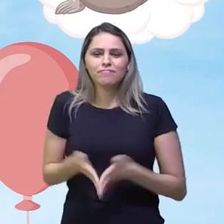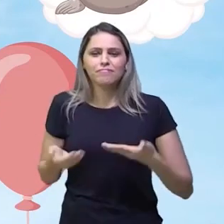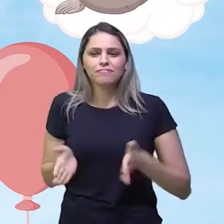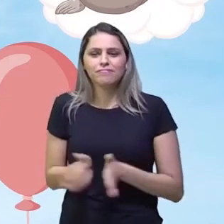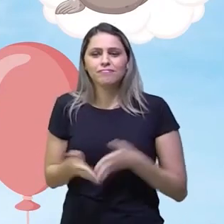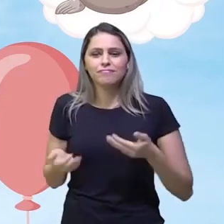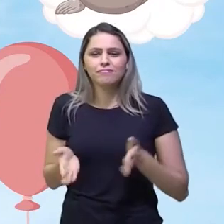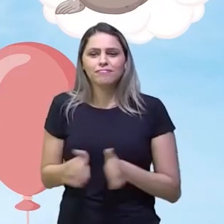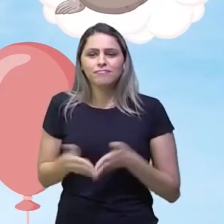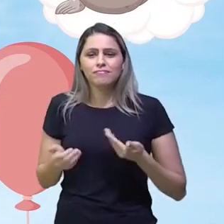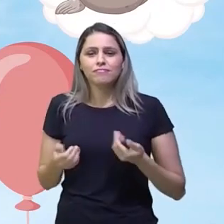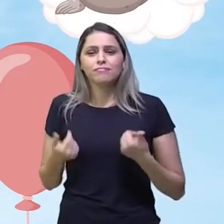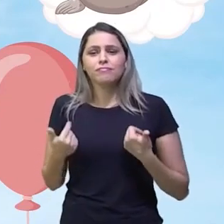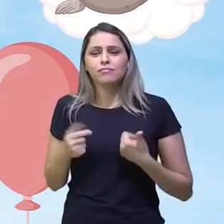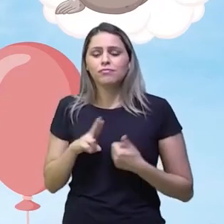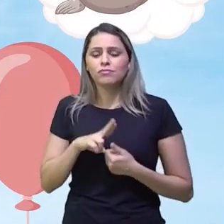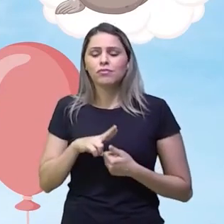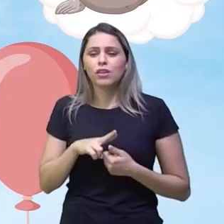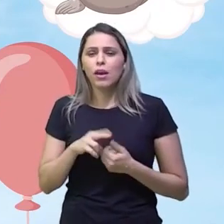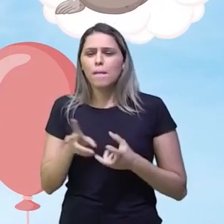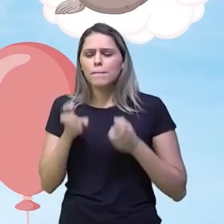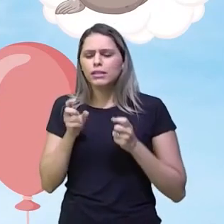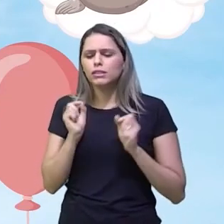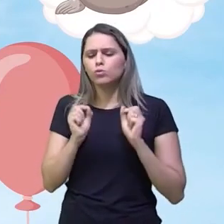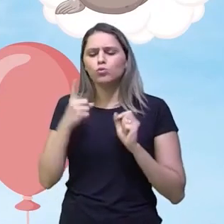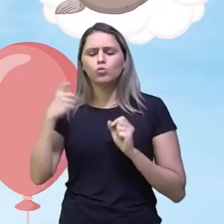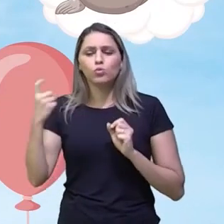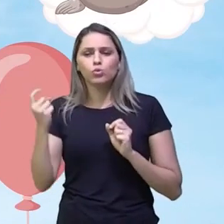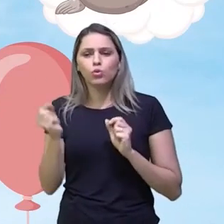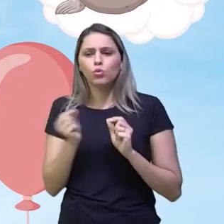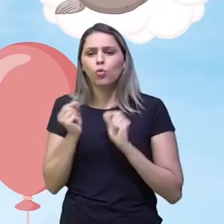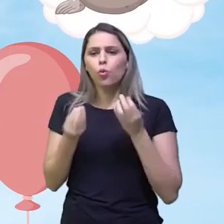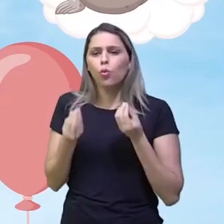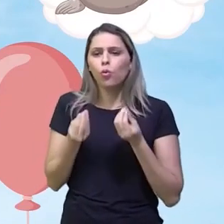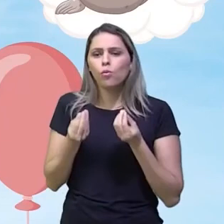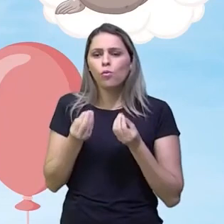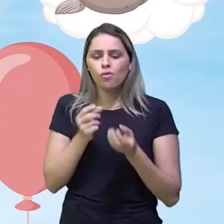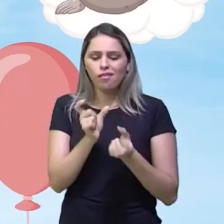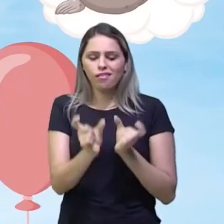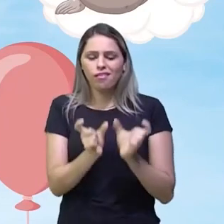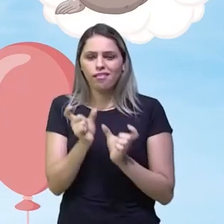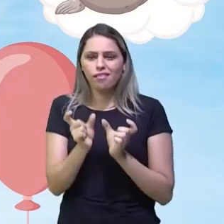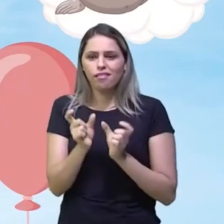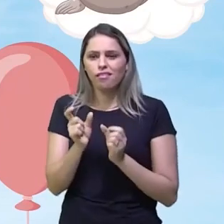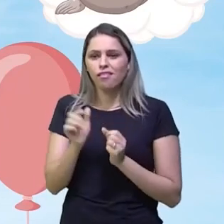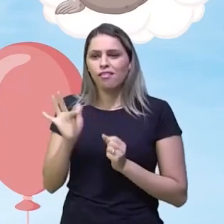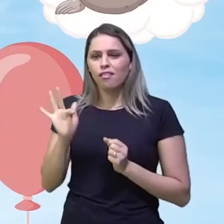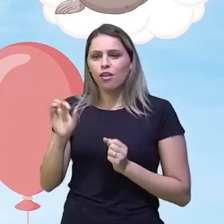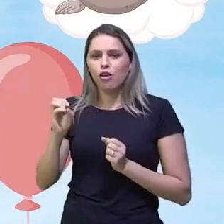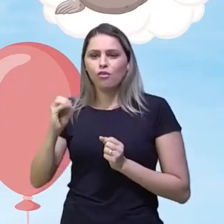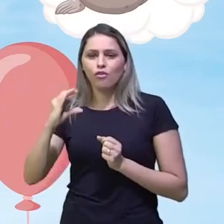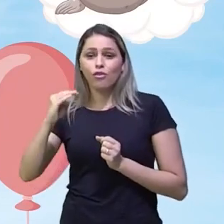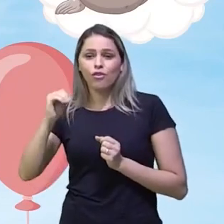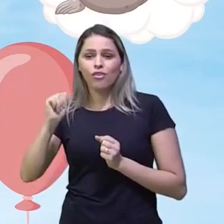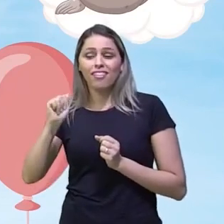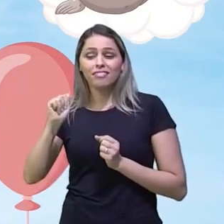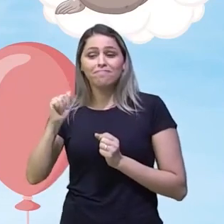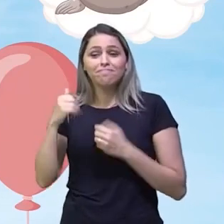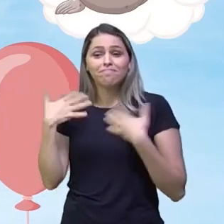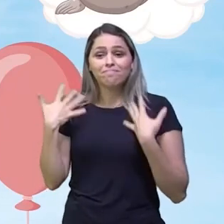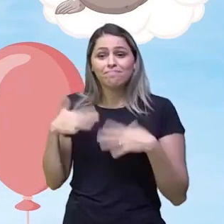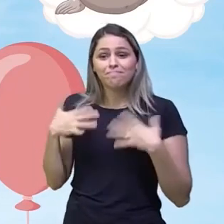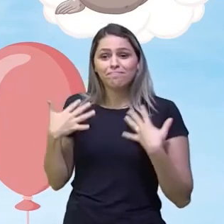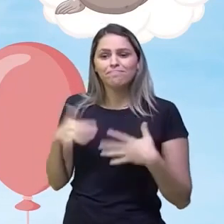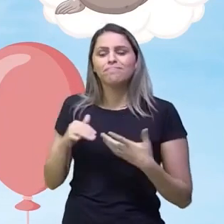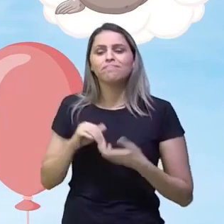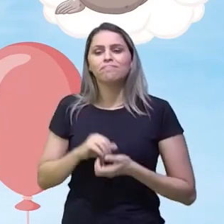Foca. Fó. Fó. Fó. Fá, fé, fi, fó. Foca. Escrevam